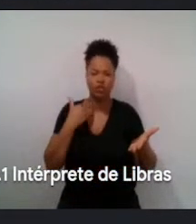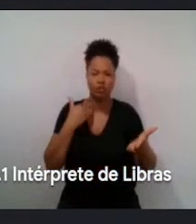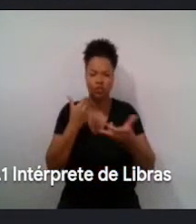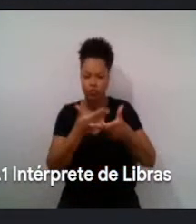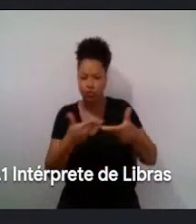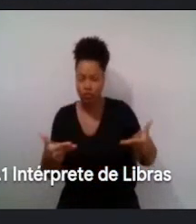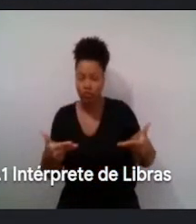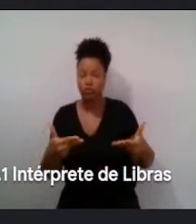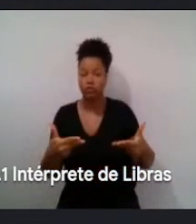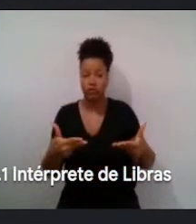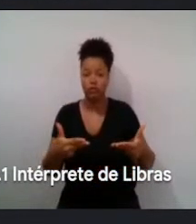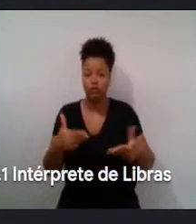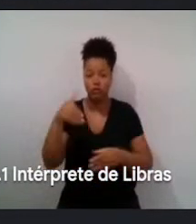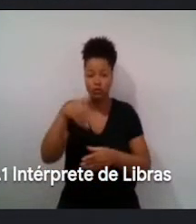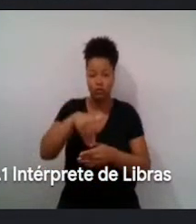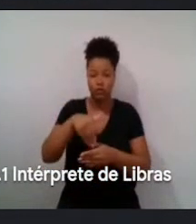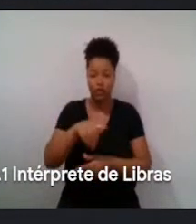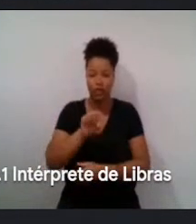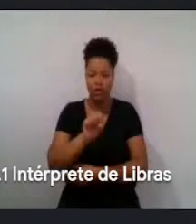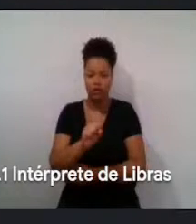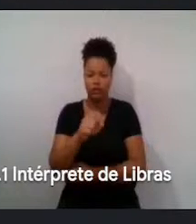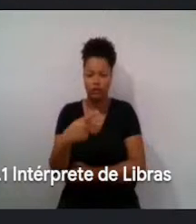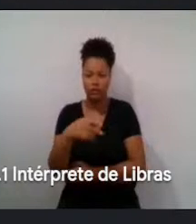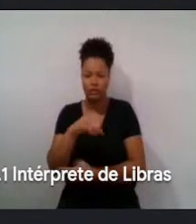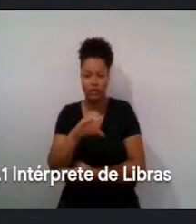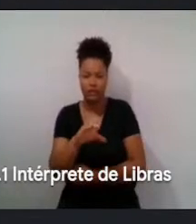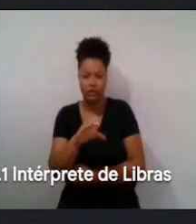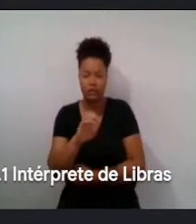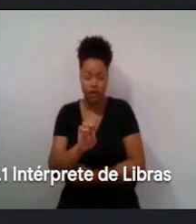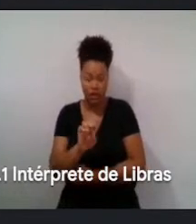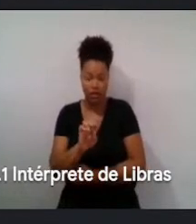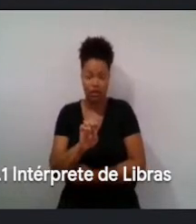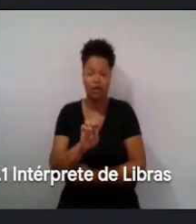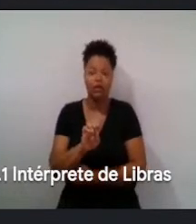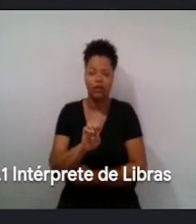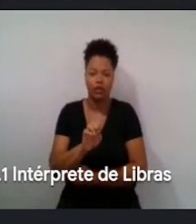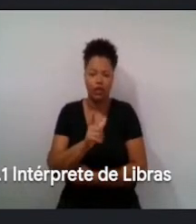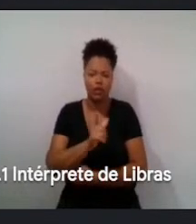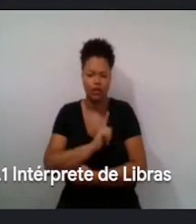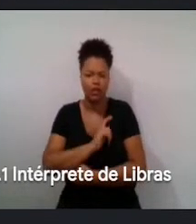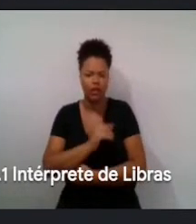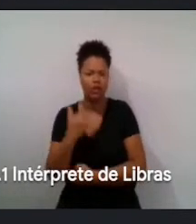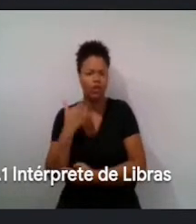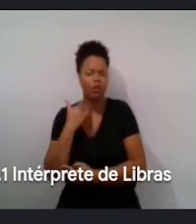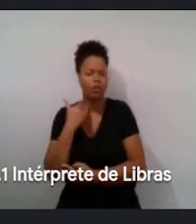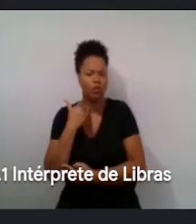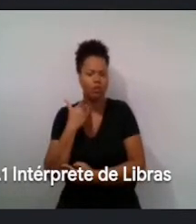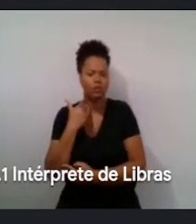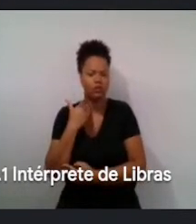Eleitorais, SPCE, foi detectada uma conta bancária de número